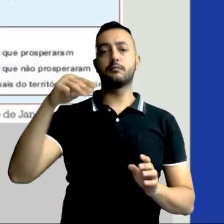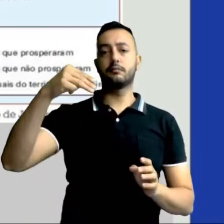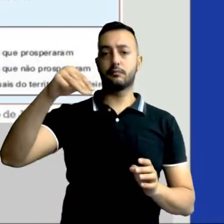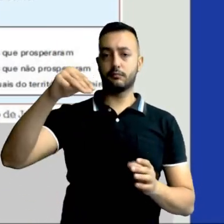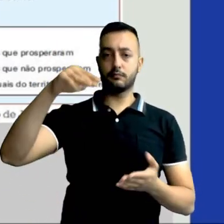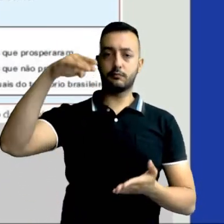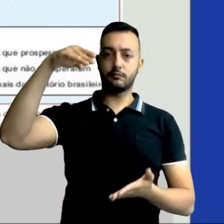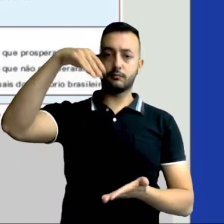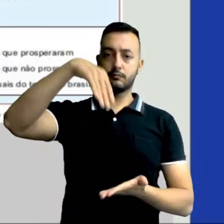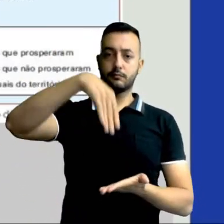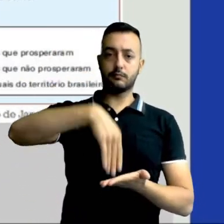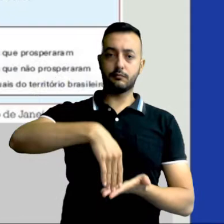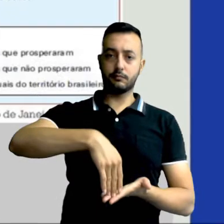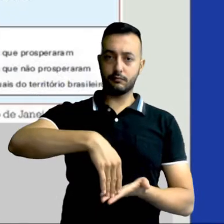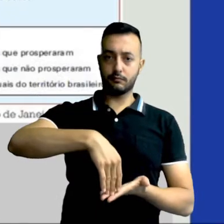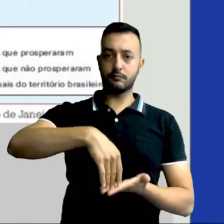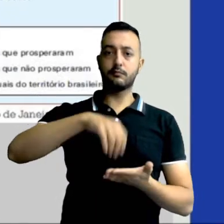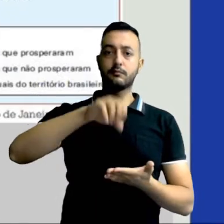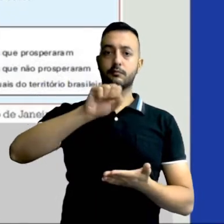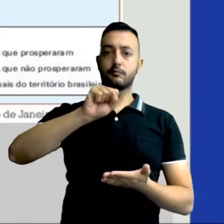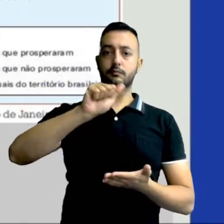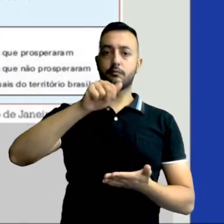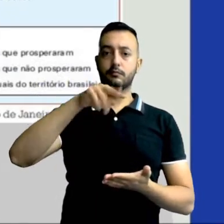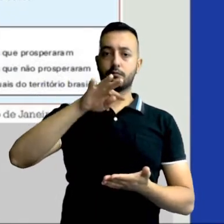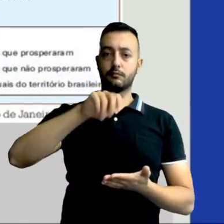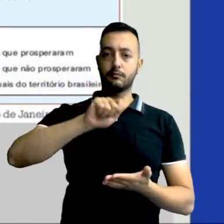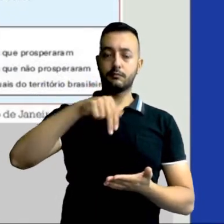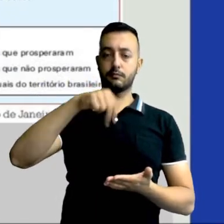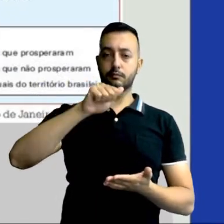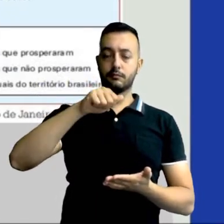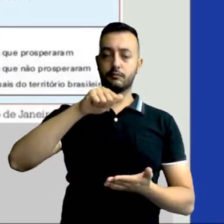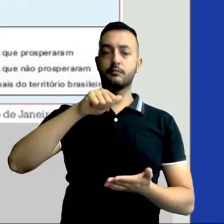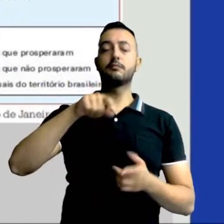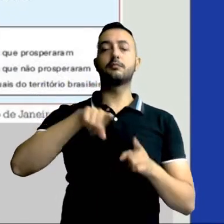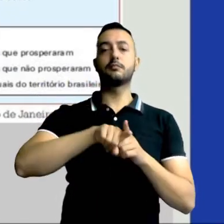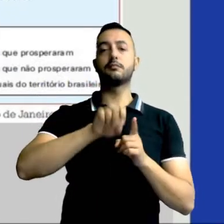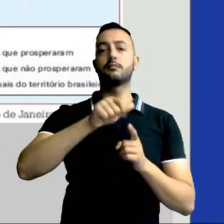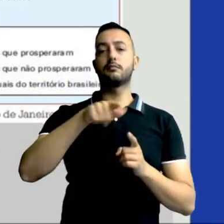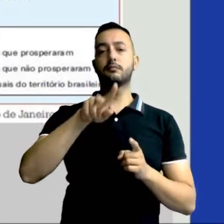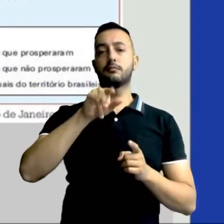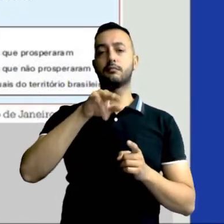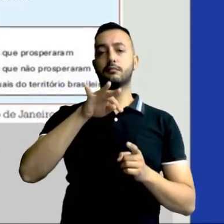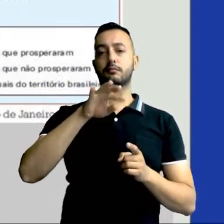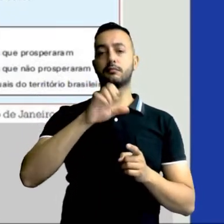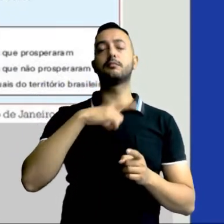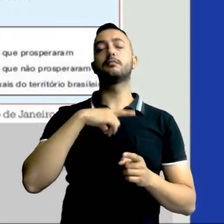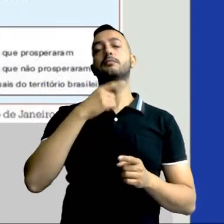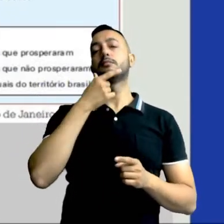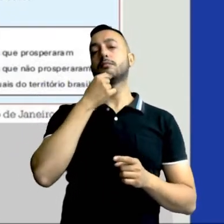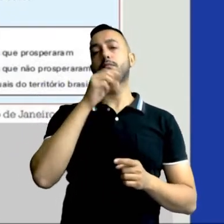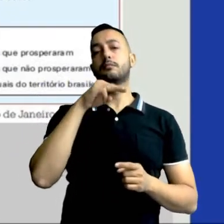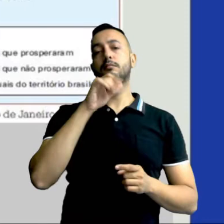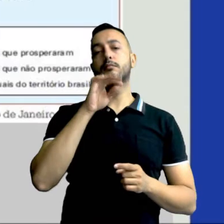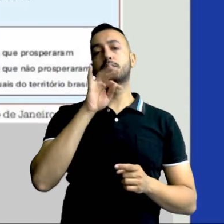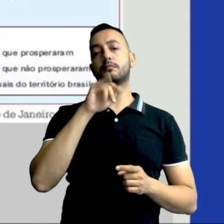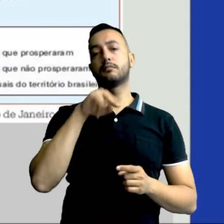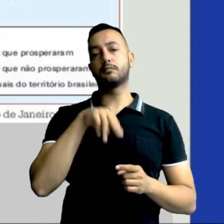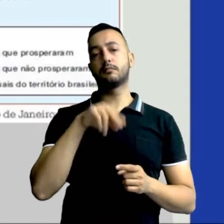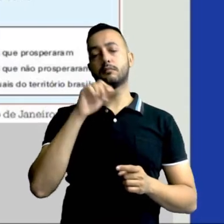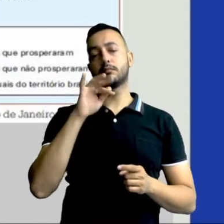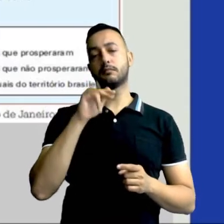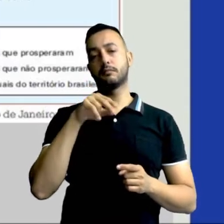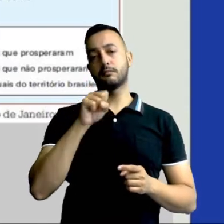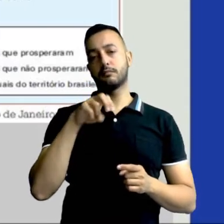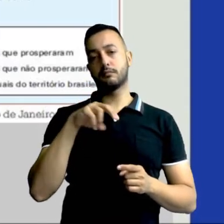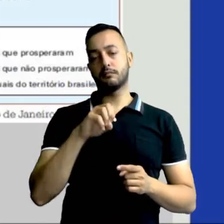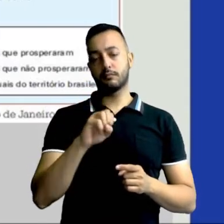Maranhão até Santana ou seja São Vicente também com Martim Afonso de Souza foi outra capitania